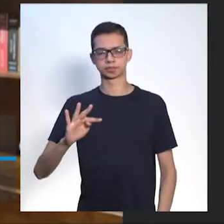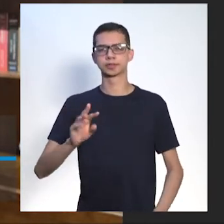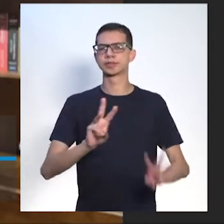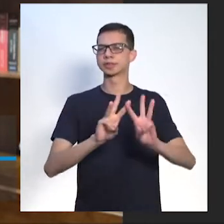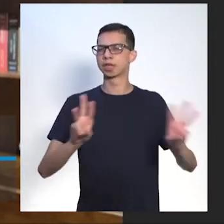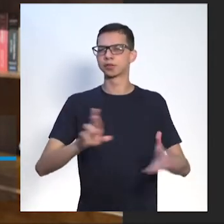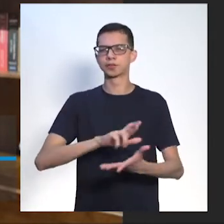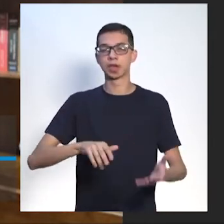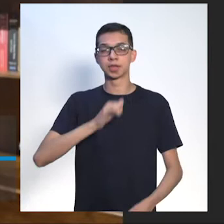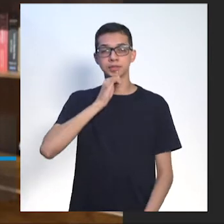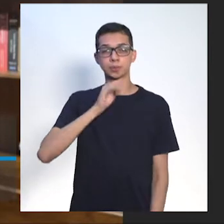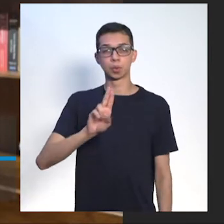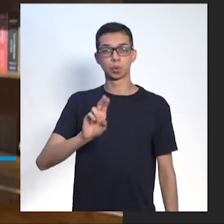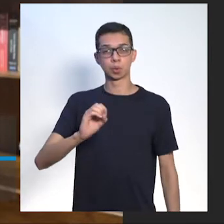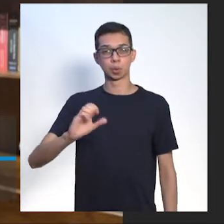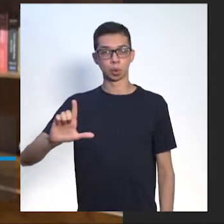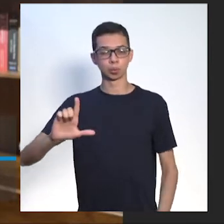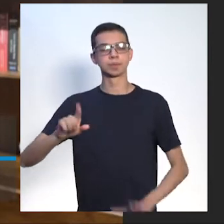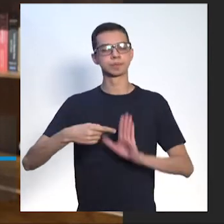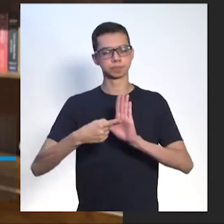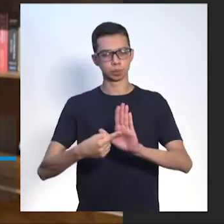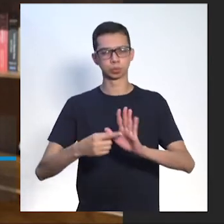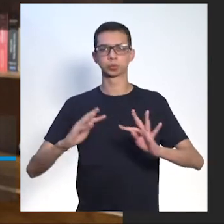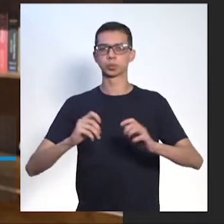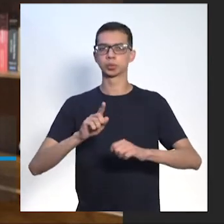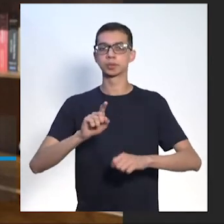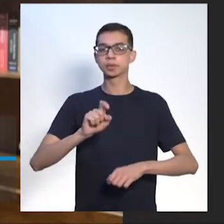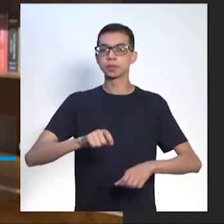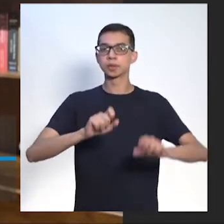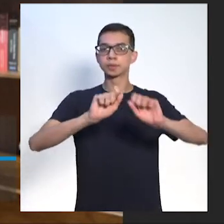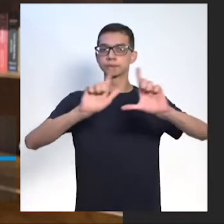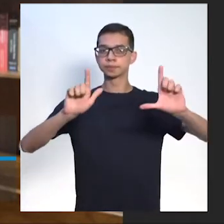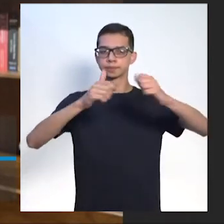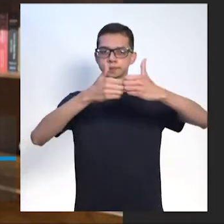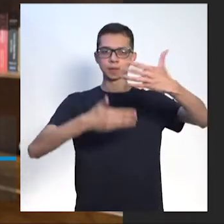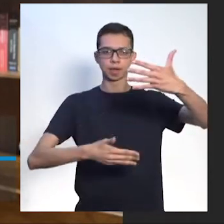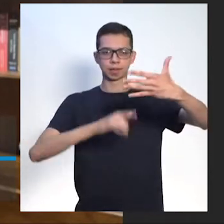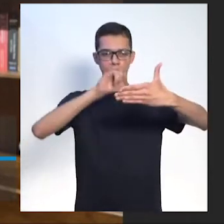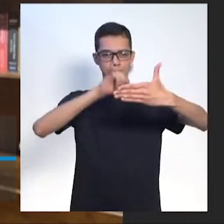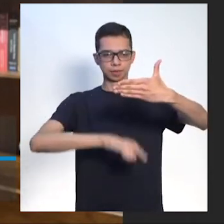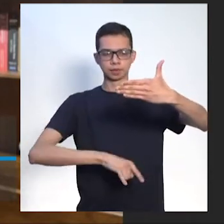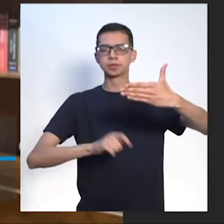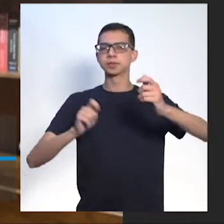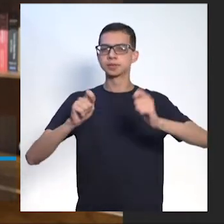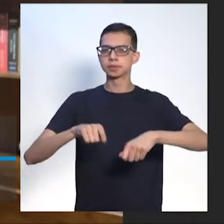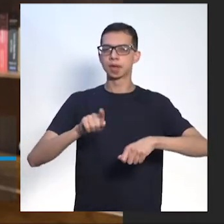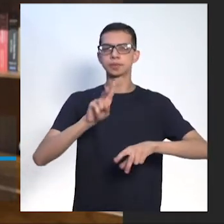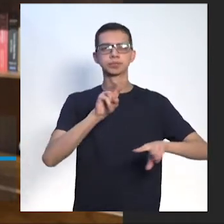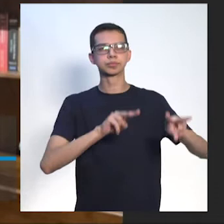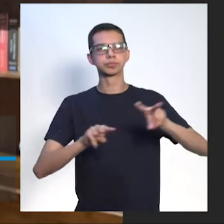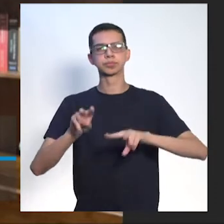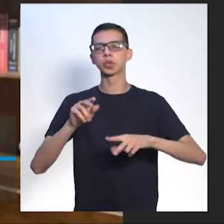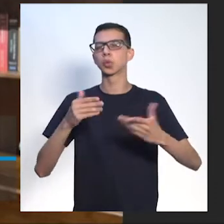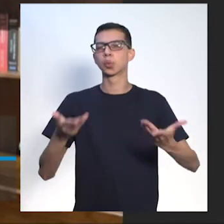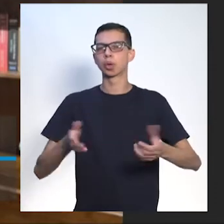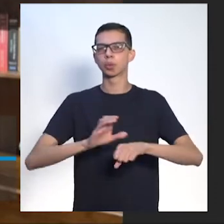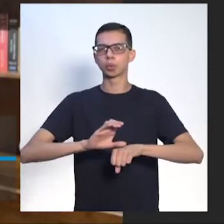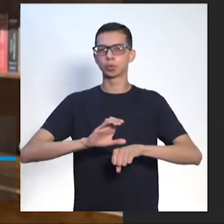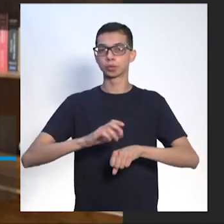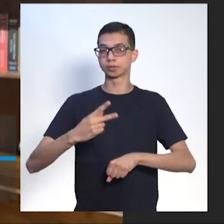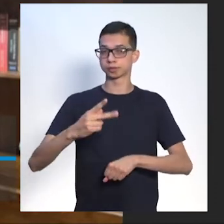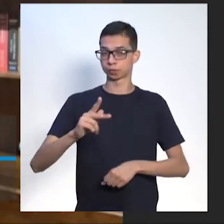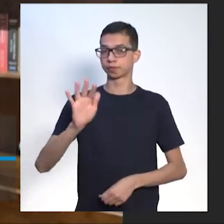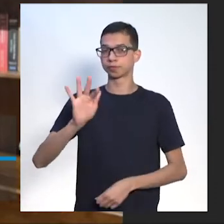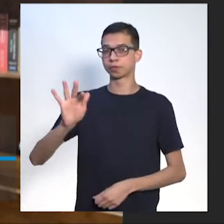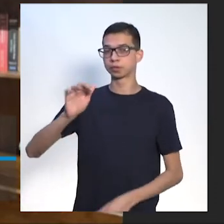UOL tem as concorrências todas. É só clicar lá, a lista está completinha, você vai ver qual é a concorrência no seu curso, na sua modalidade de